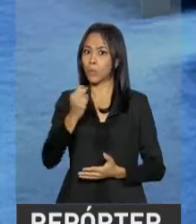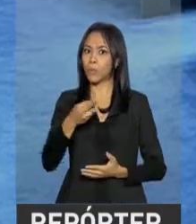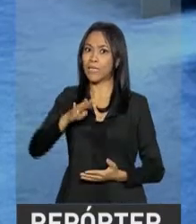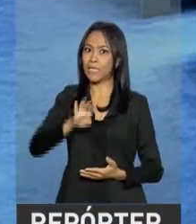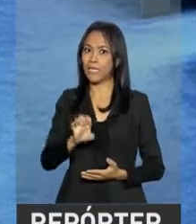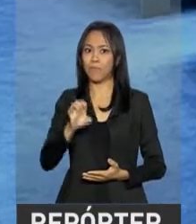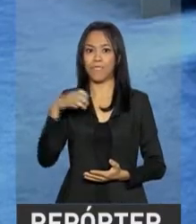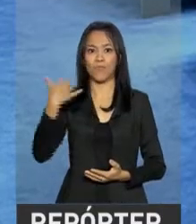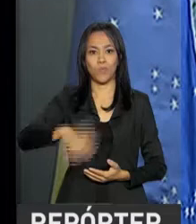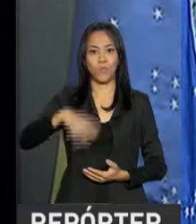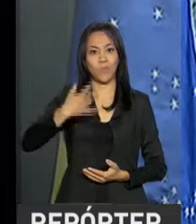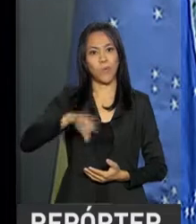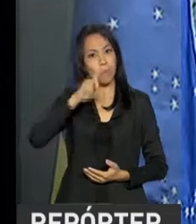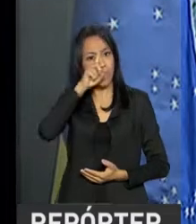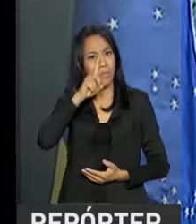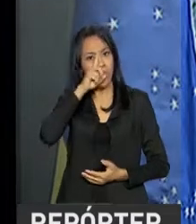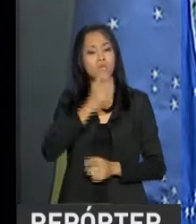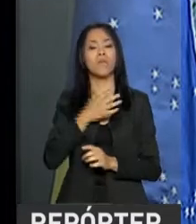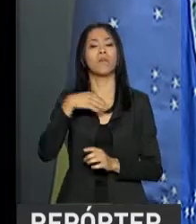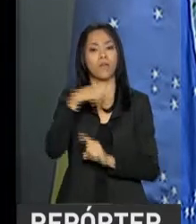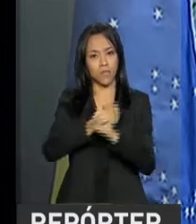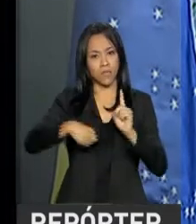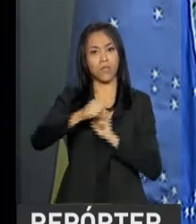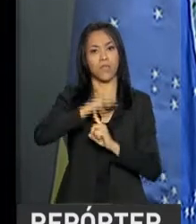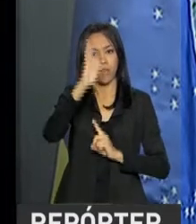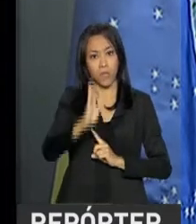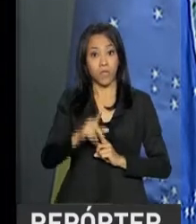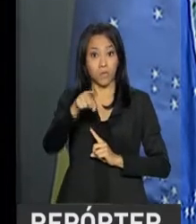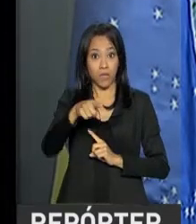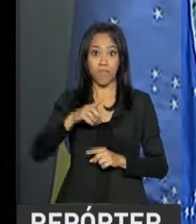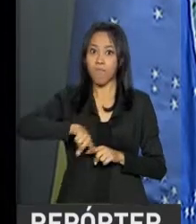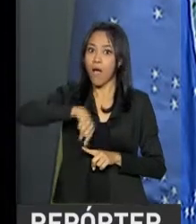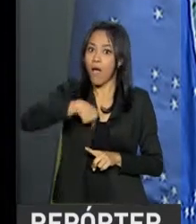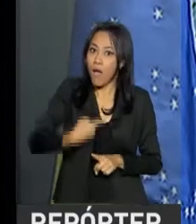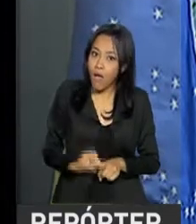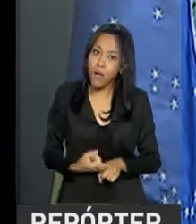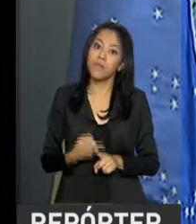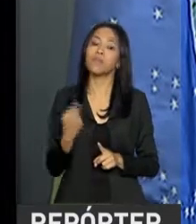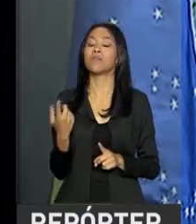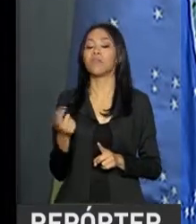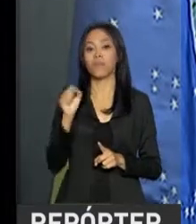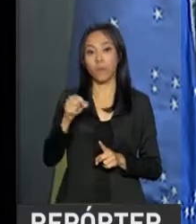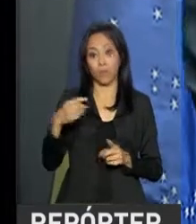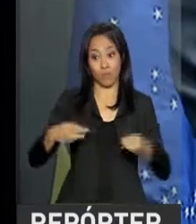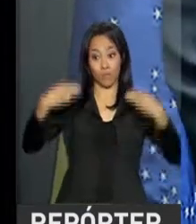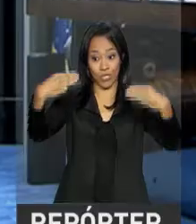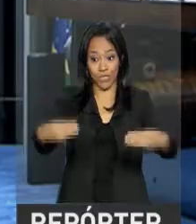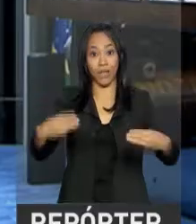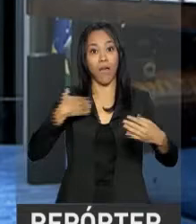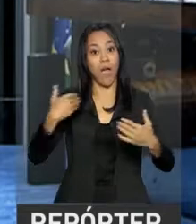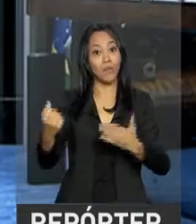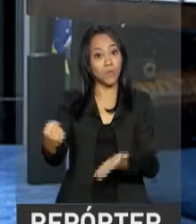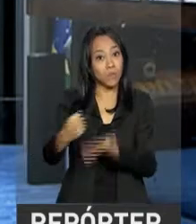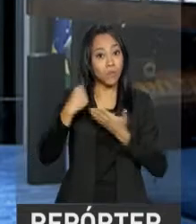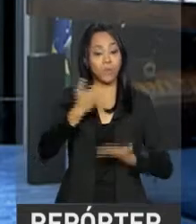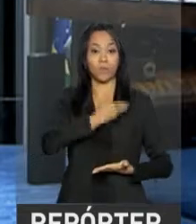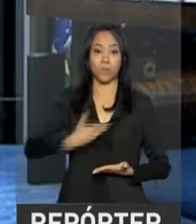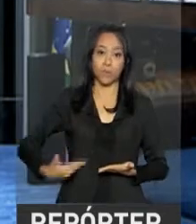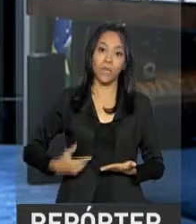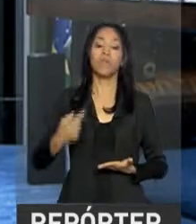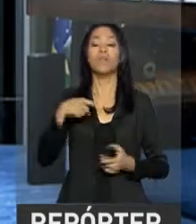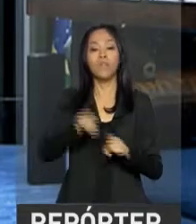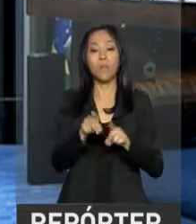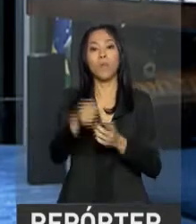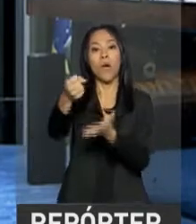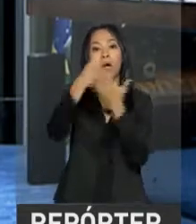à sociedade brasileira. E, segundo ele, a nova pasta aumenta a capacidade do poder público e facilita a cooperação entre